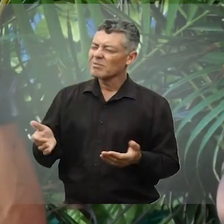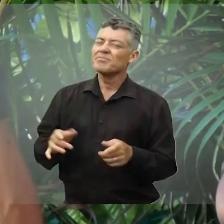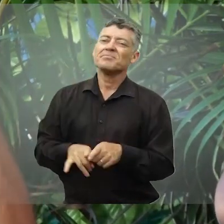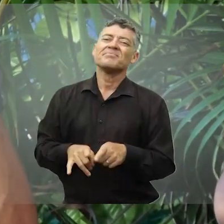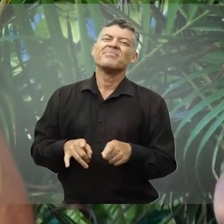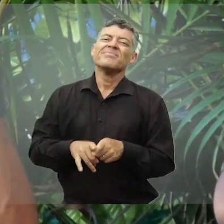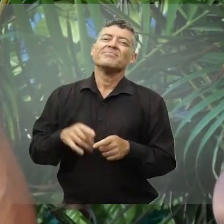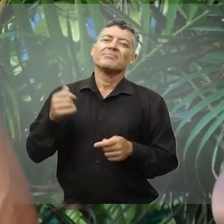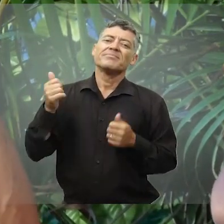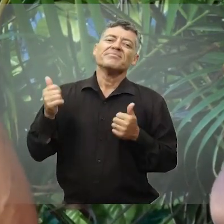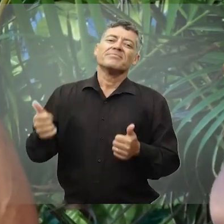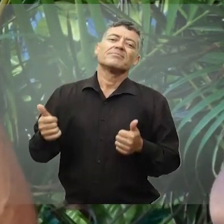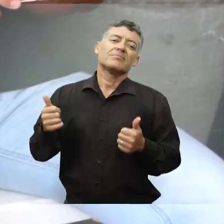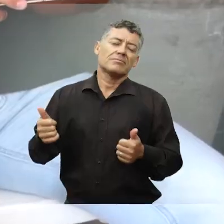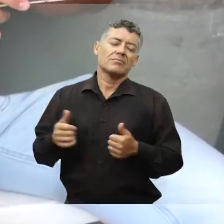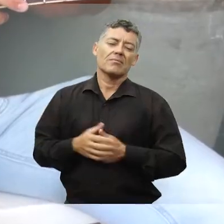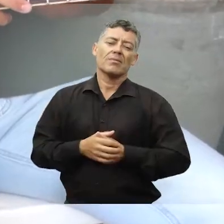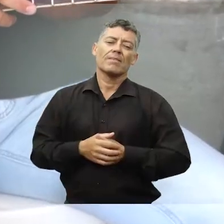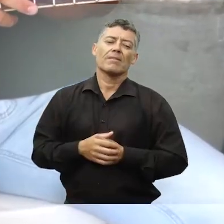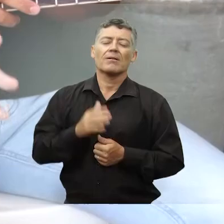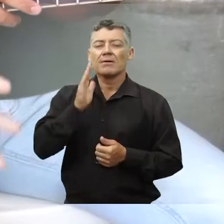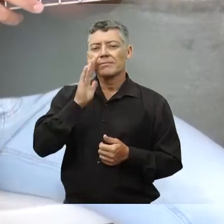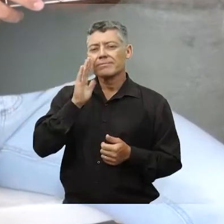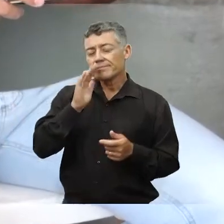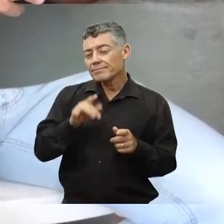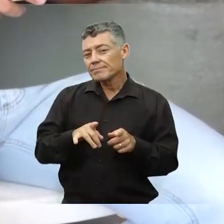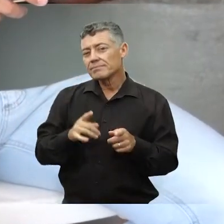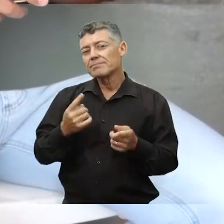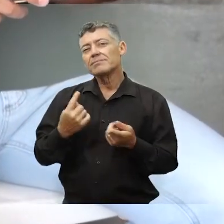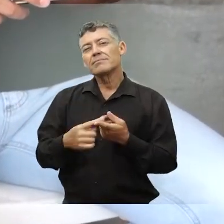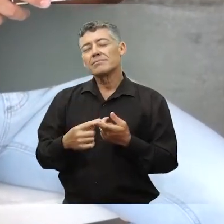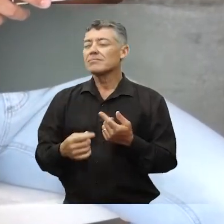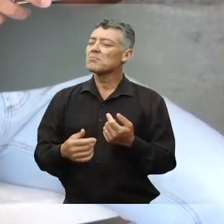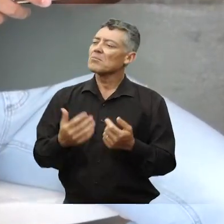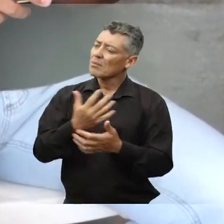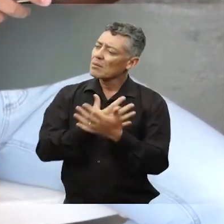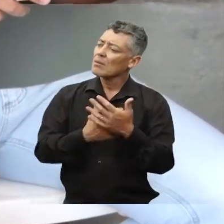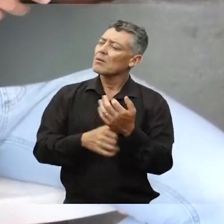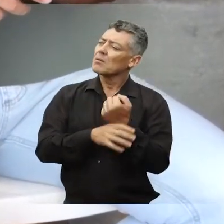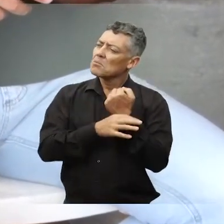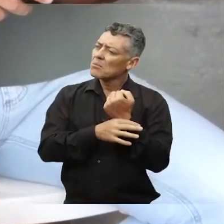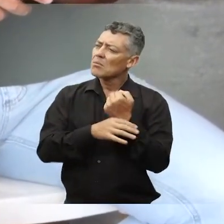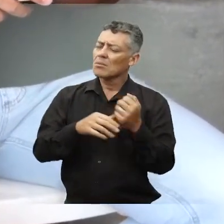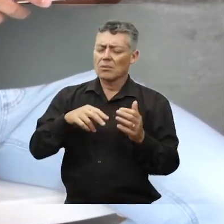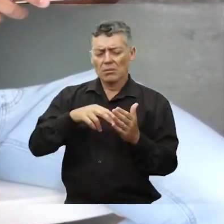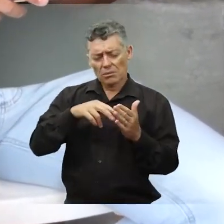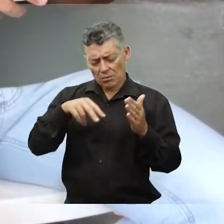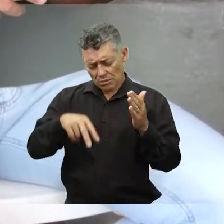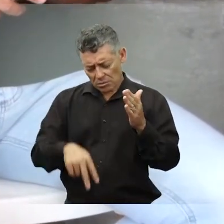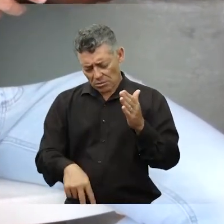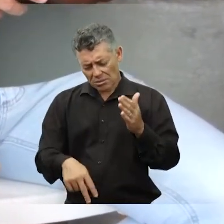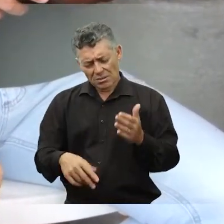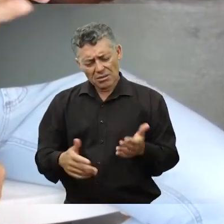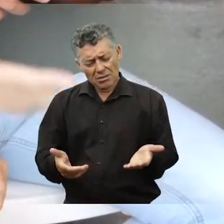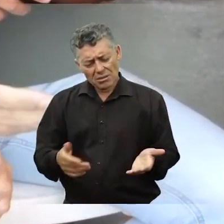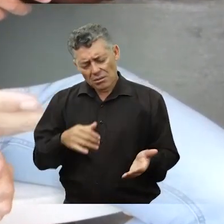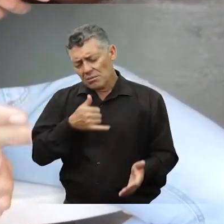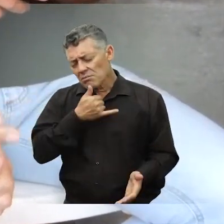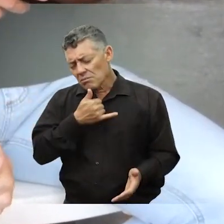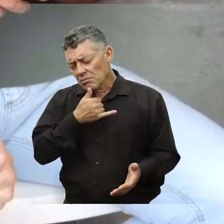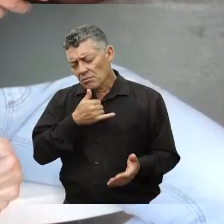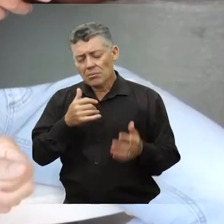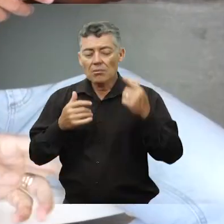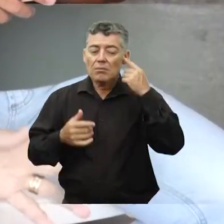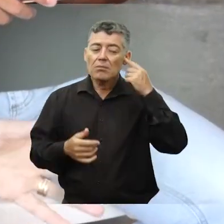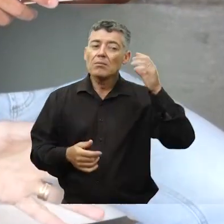falei, isso é legal, porque a música tem esse poder. Ela também te tira do buraco, se você não está bem. Porque quando você